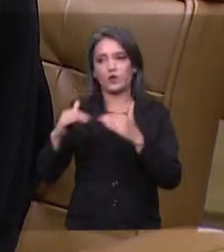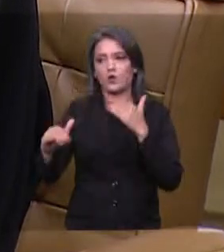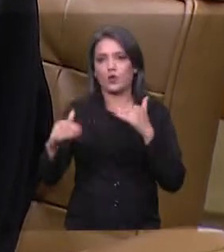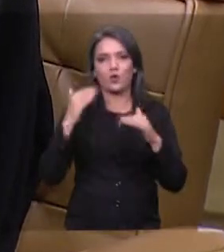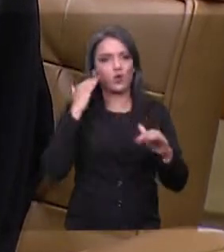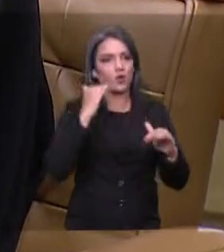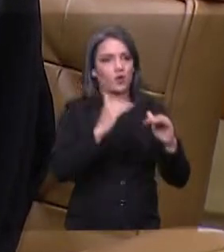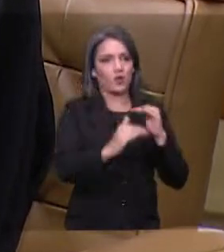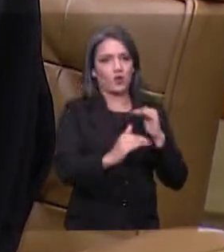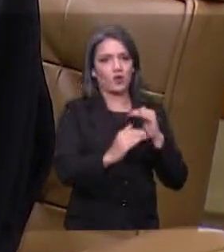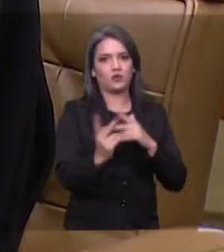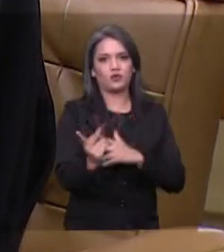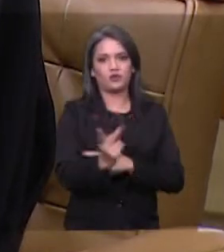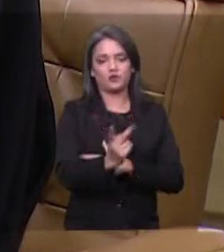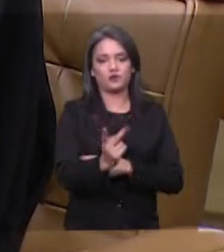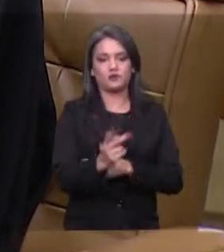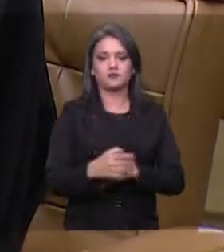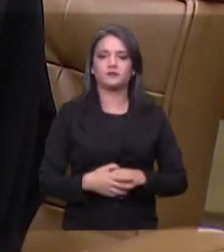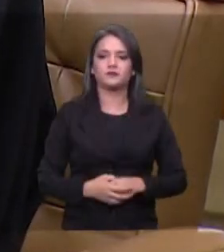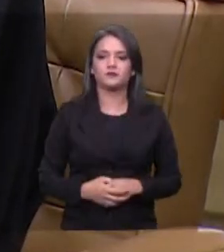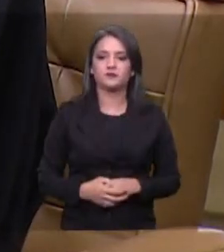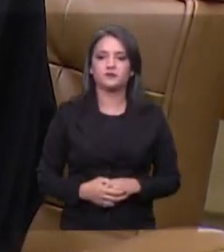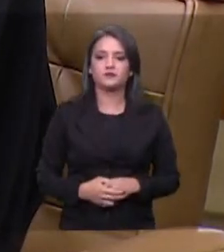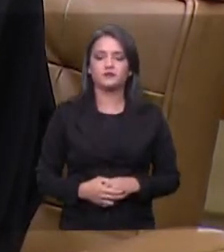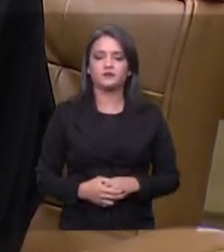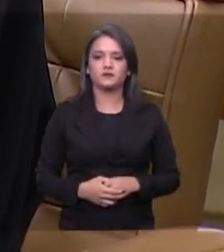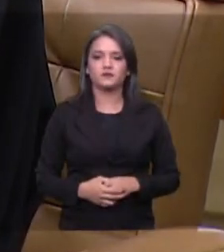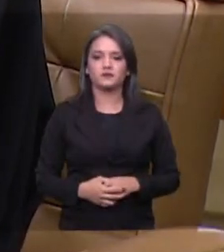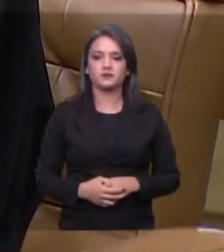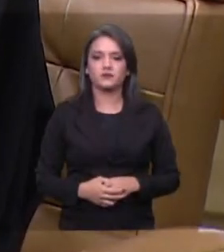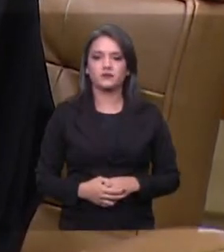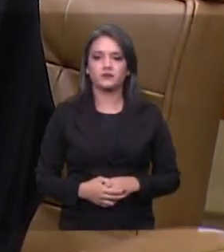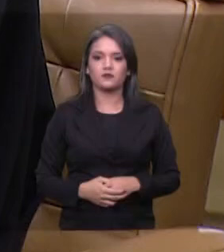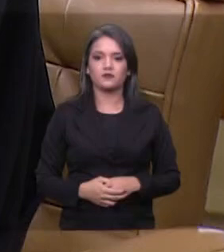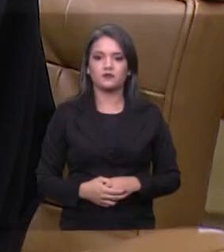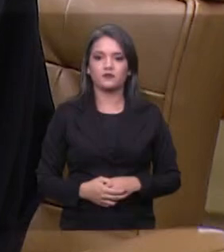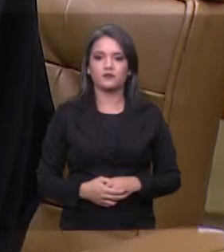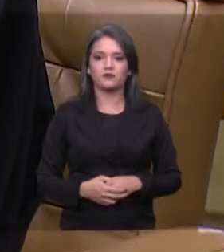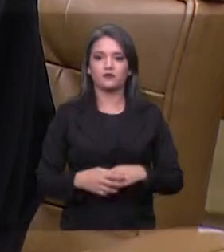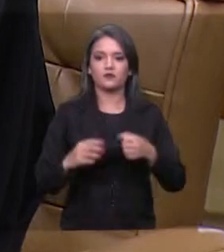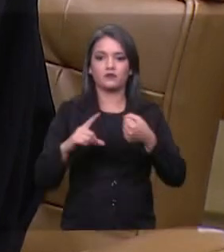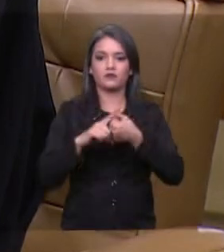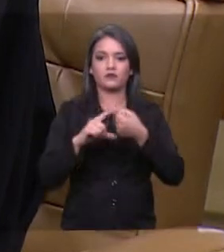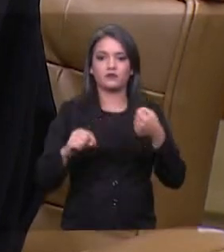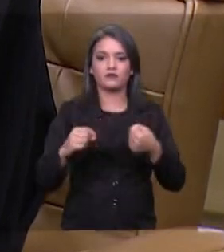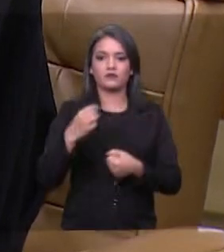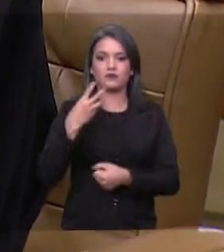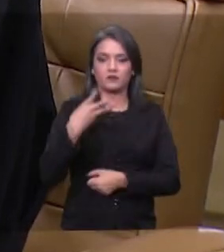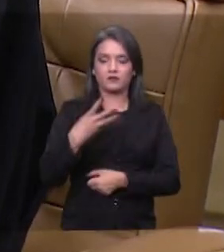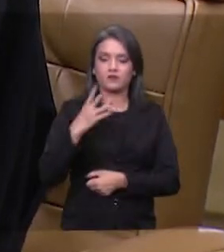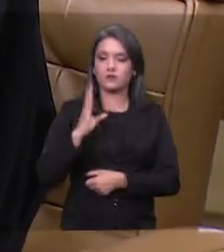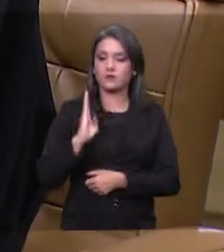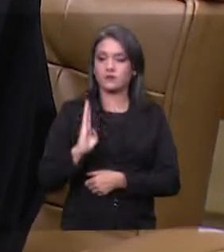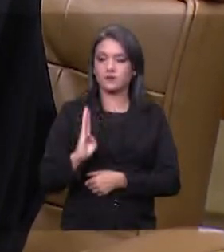ministro relator e também do eminente ministro Dias Toffoli. Em relação ao artigo 3B,